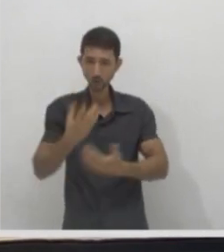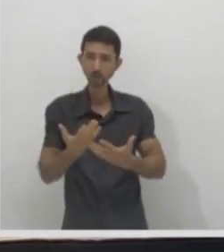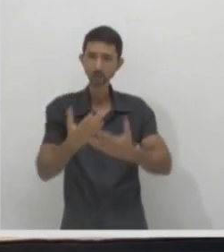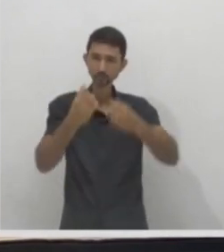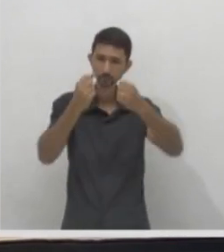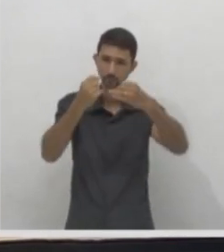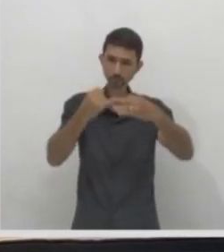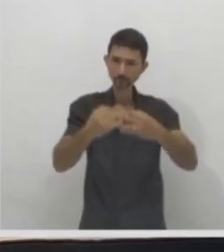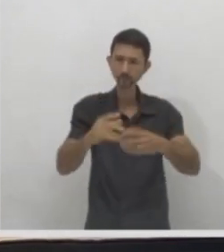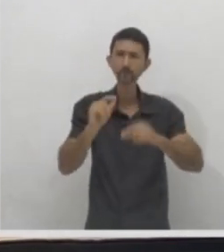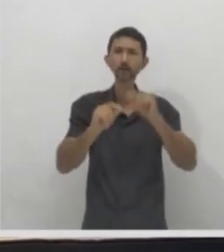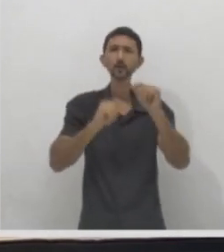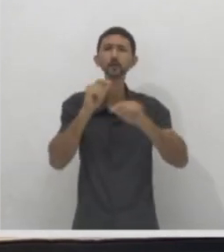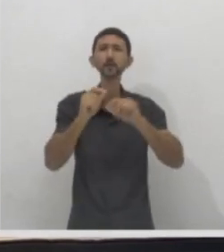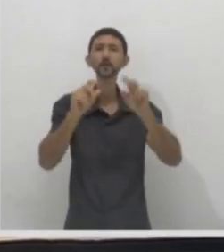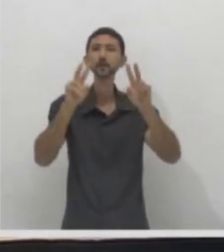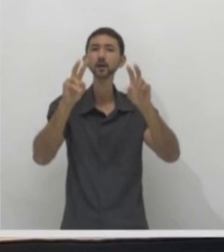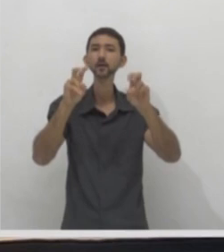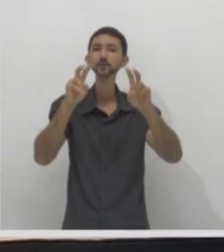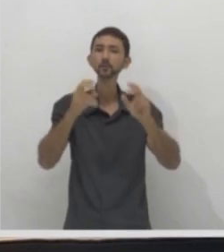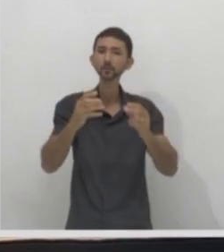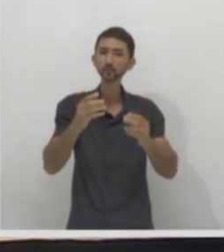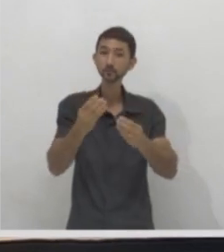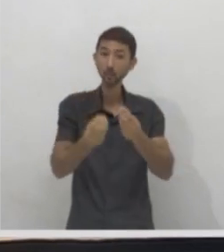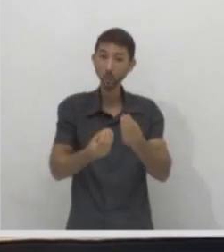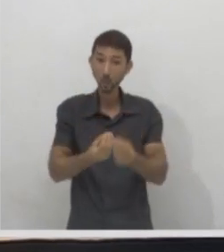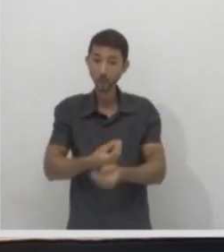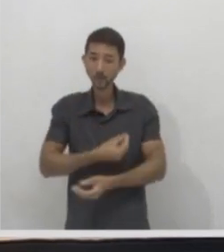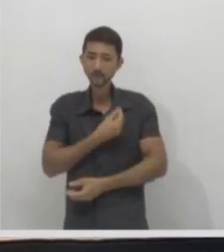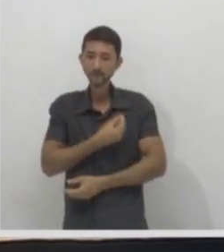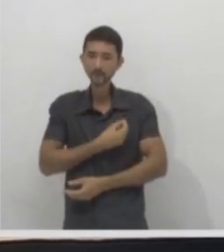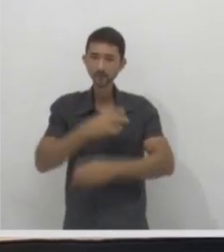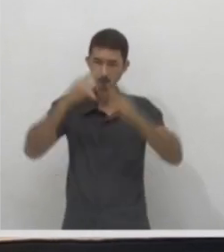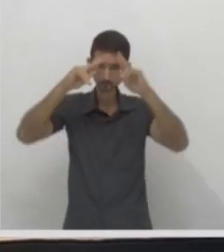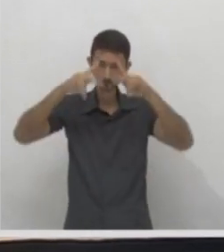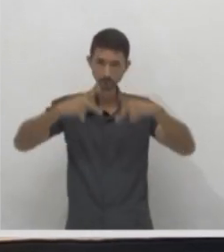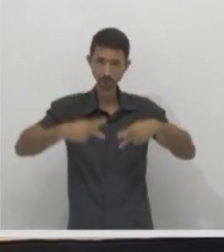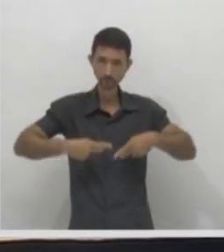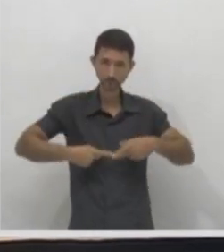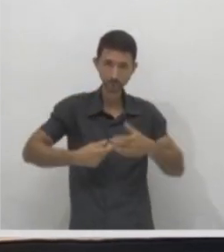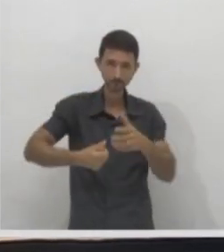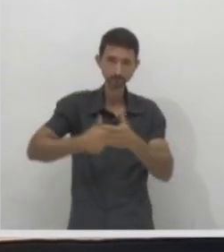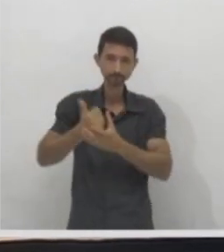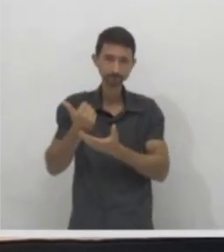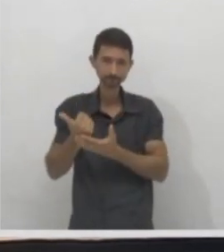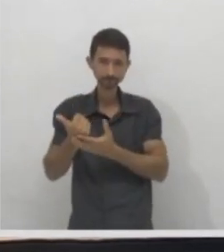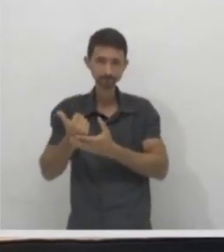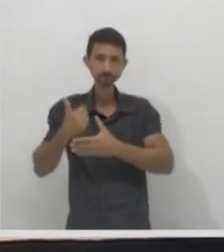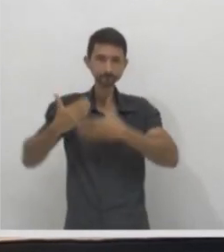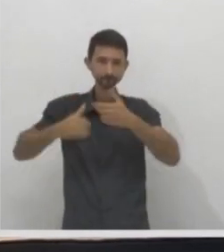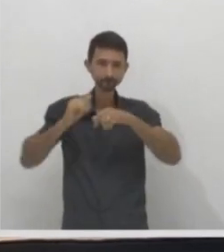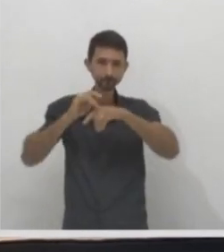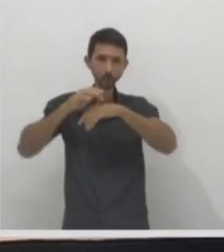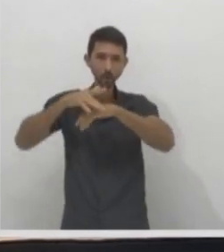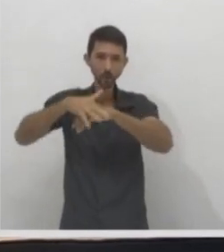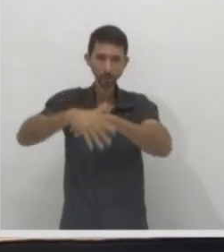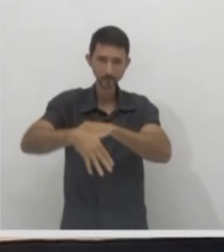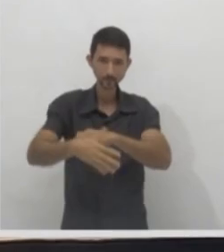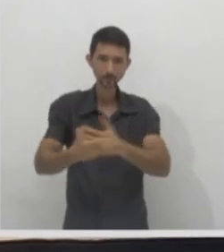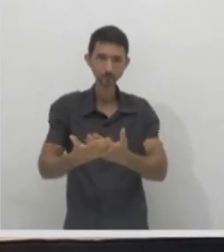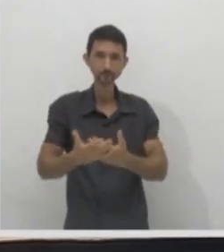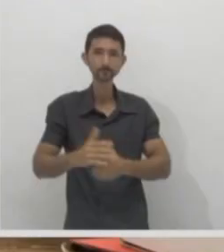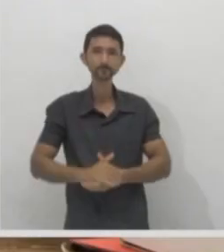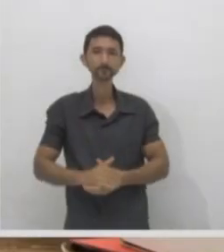vamos tratar como viviam os primeiros seres humanos, a pré-história, ok?